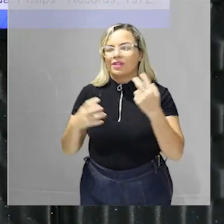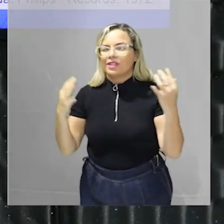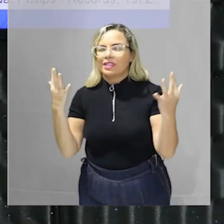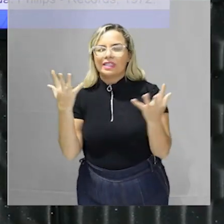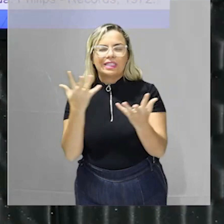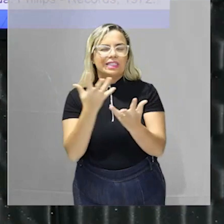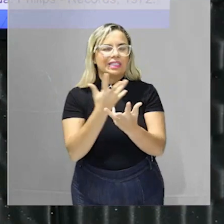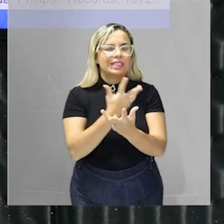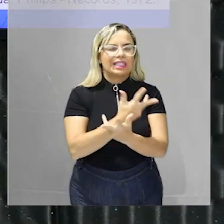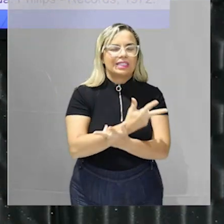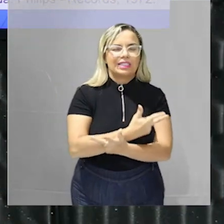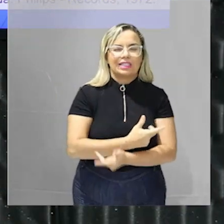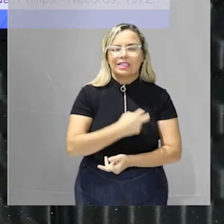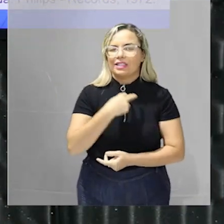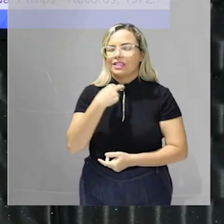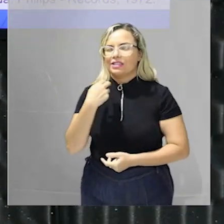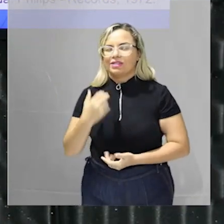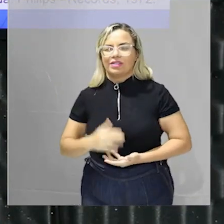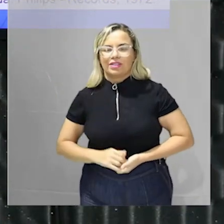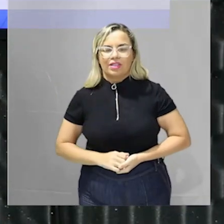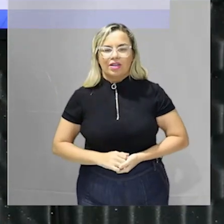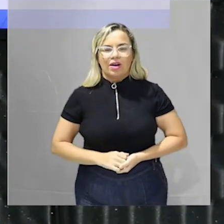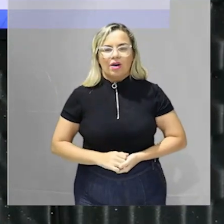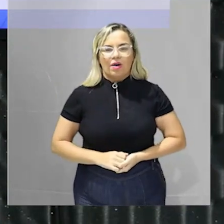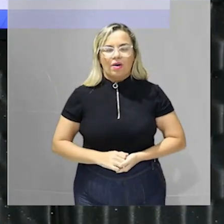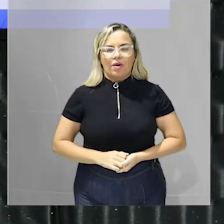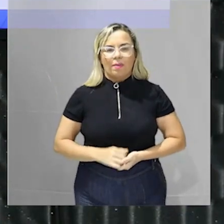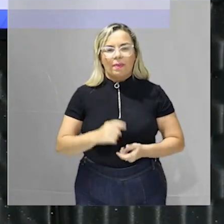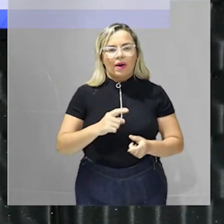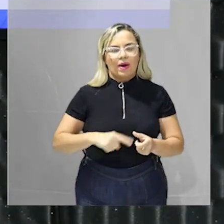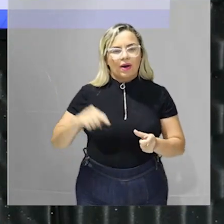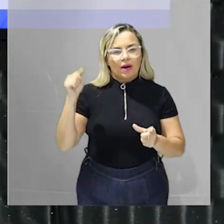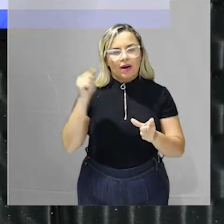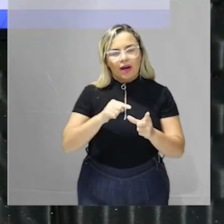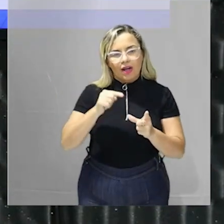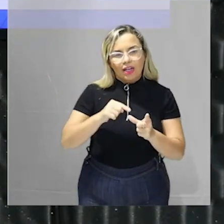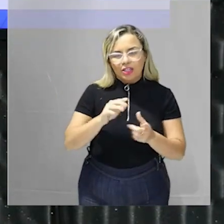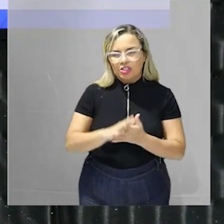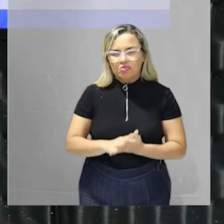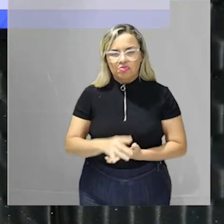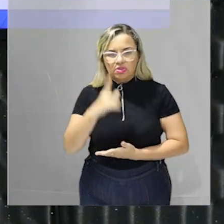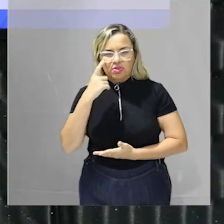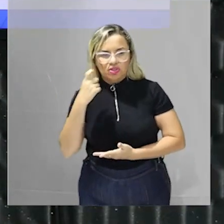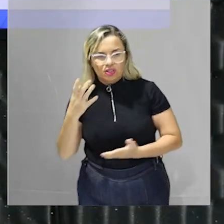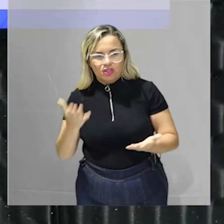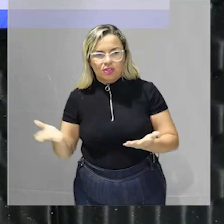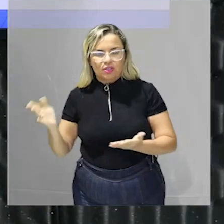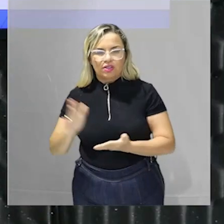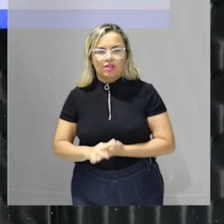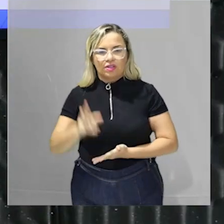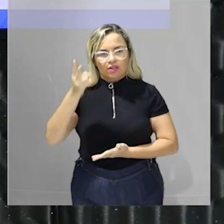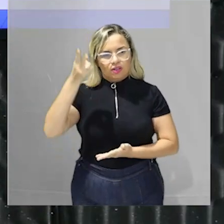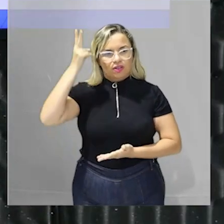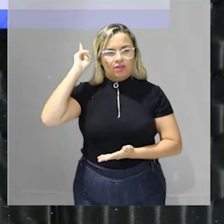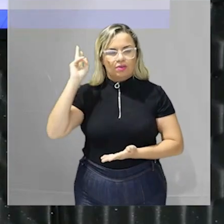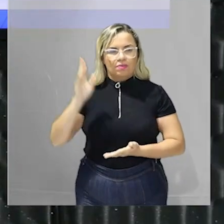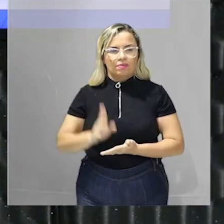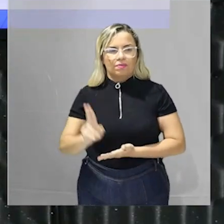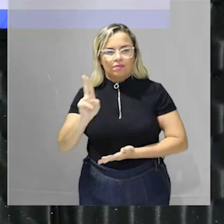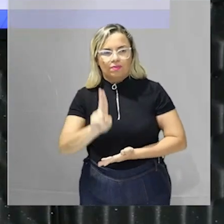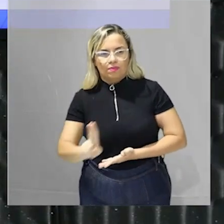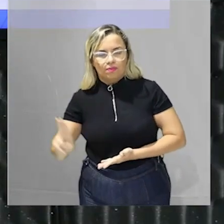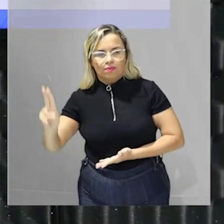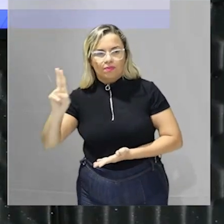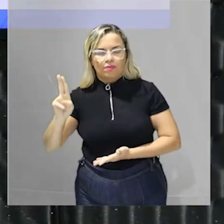é uma letra muito interessante que é de uma questão de vestibular da Universidade do Rio